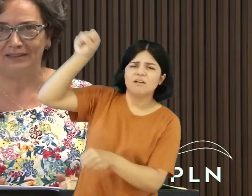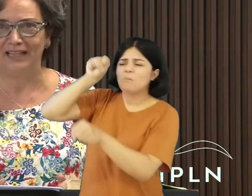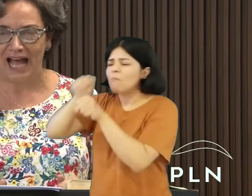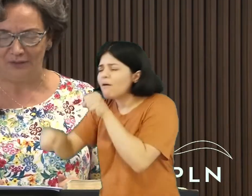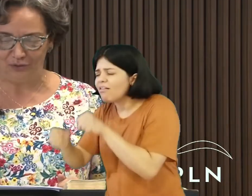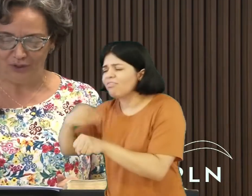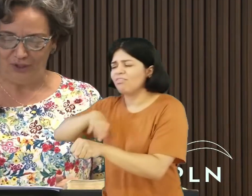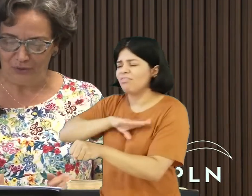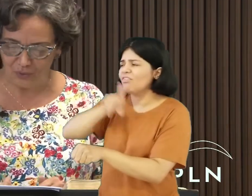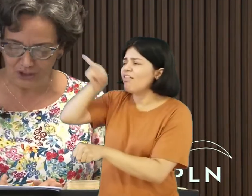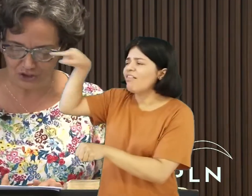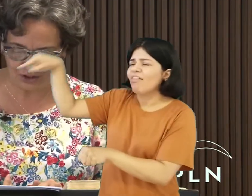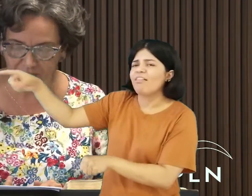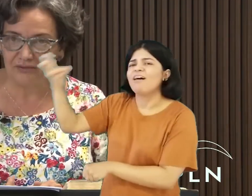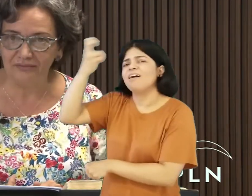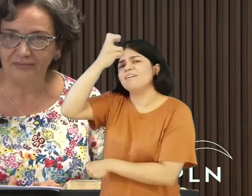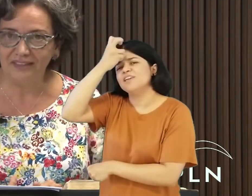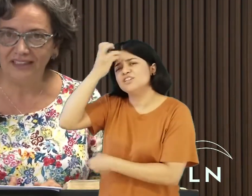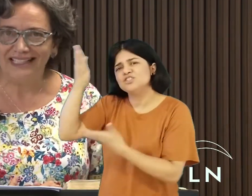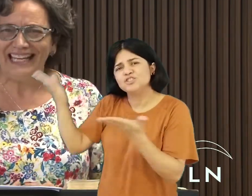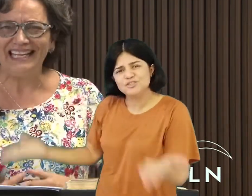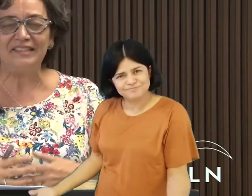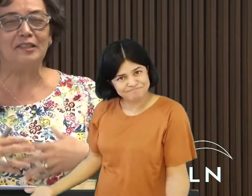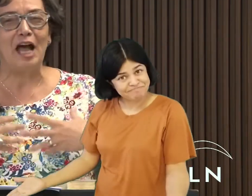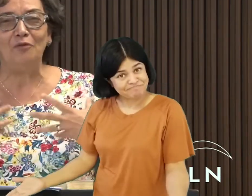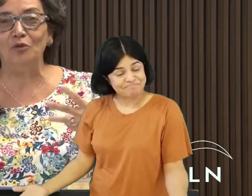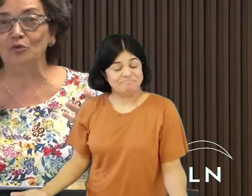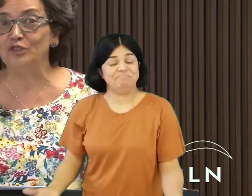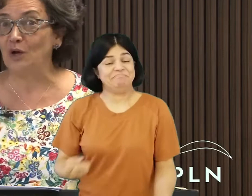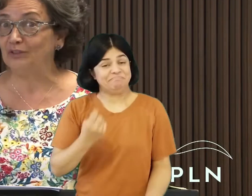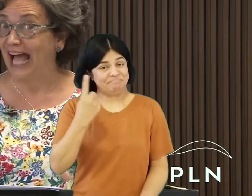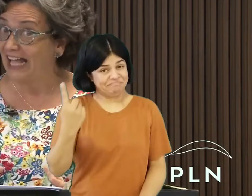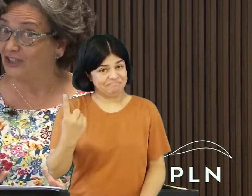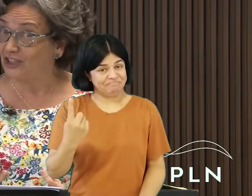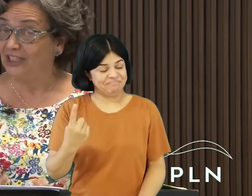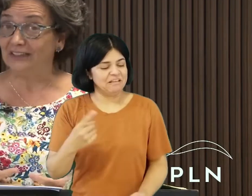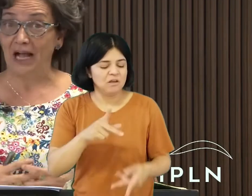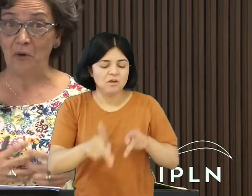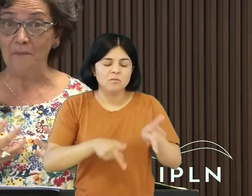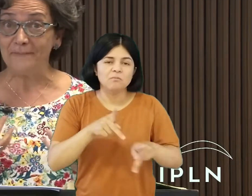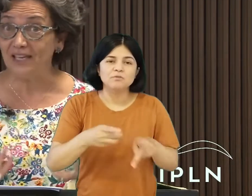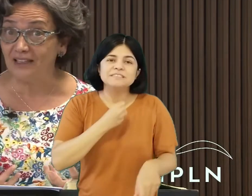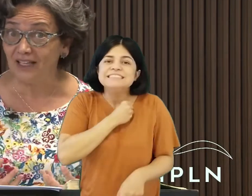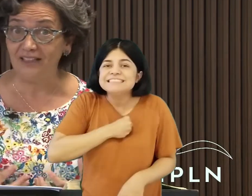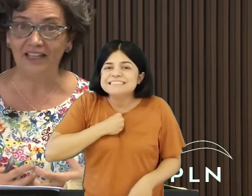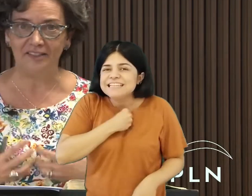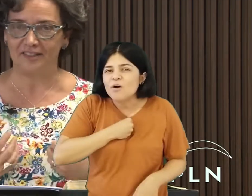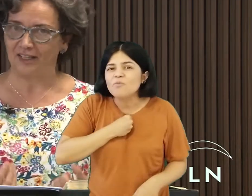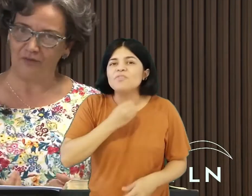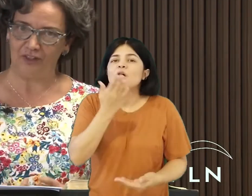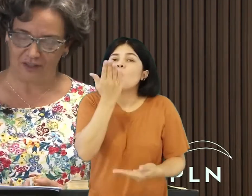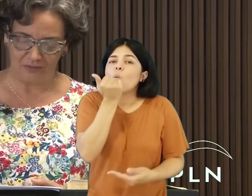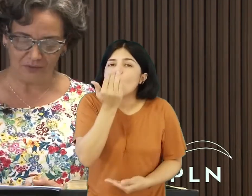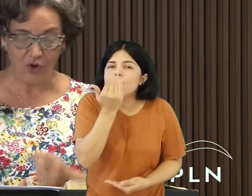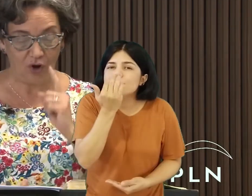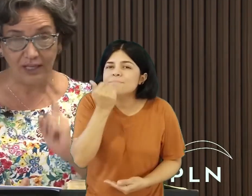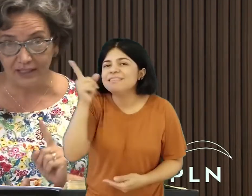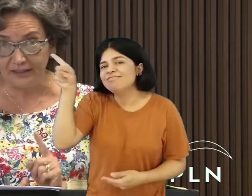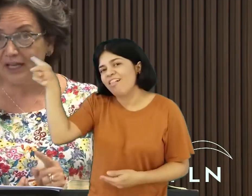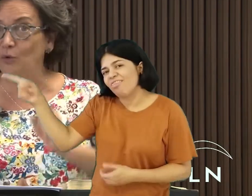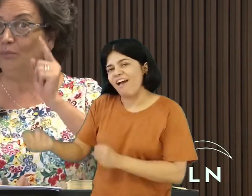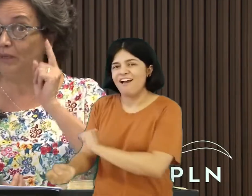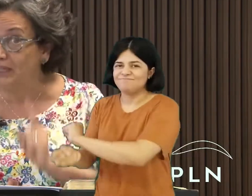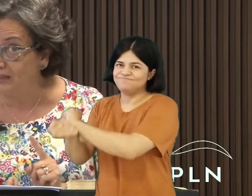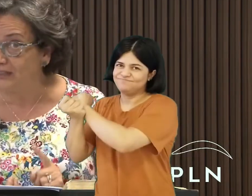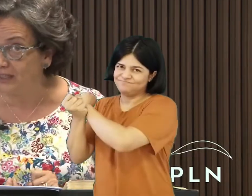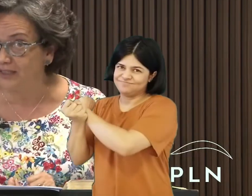tivesse matado no Egito. Eles estavam com saudade da comida da escravidão. E olha